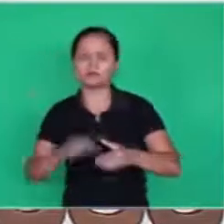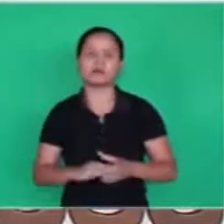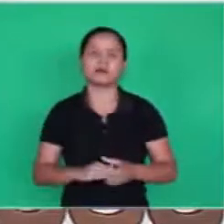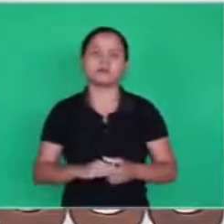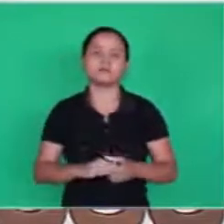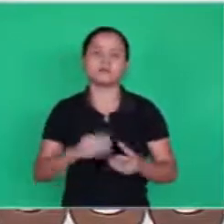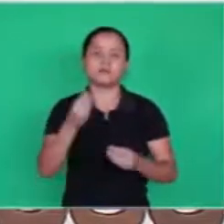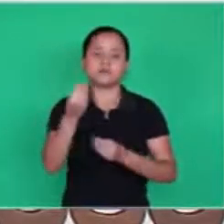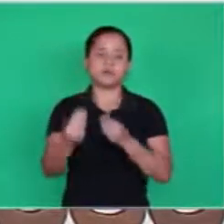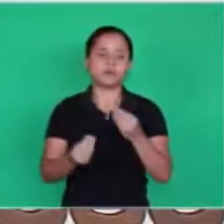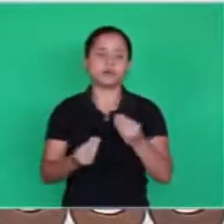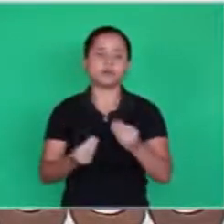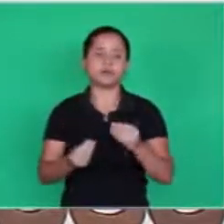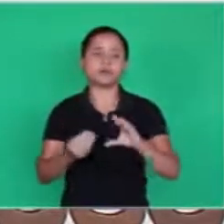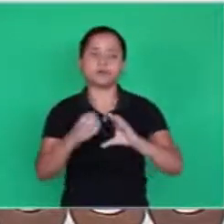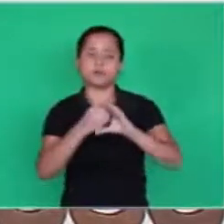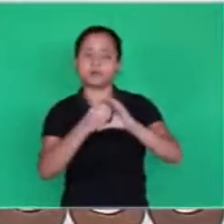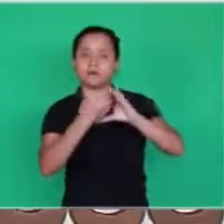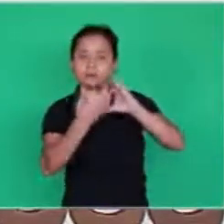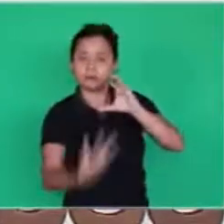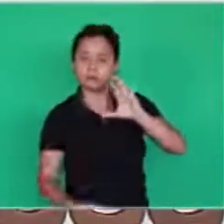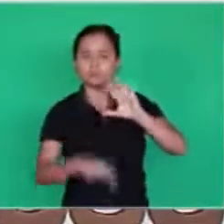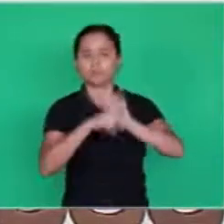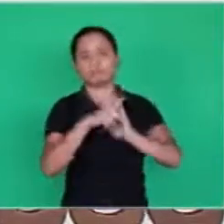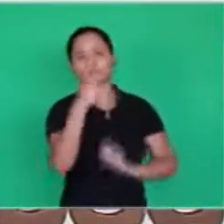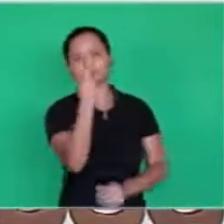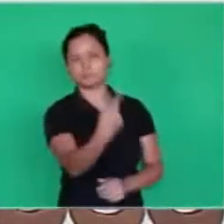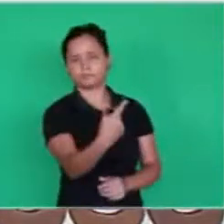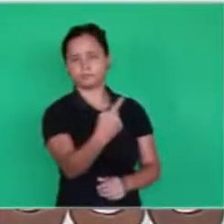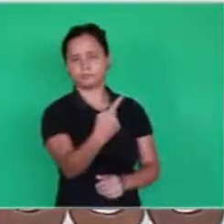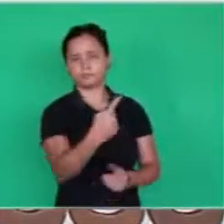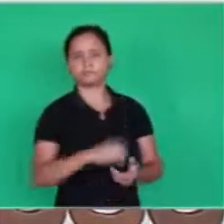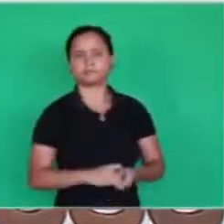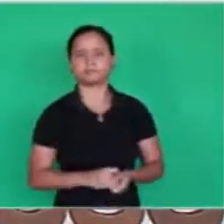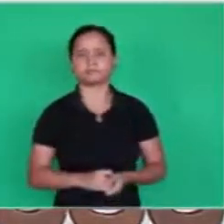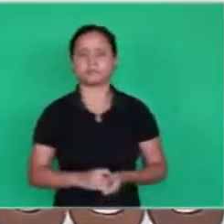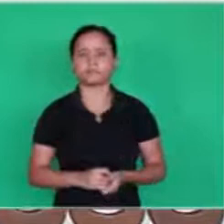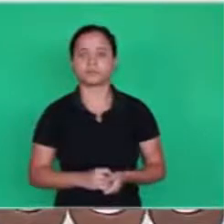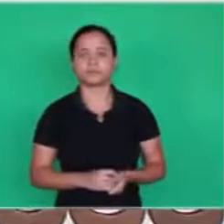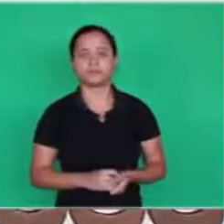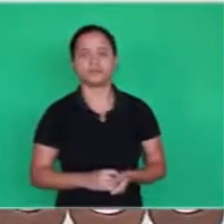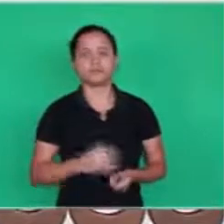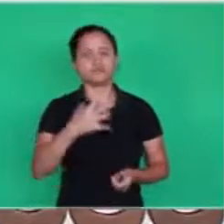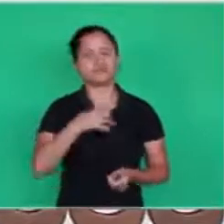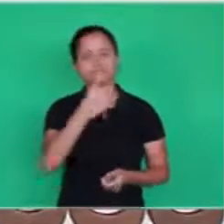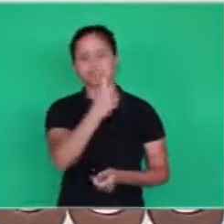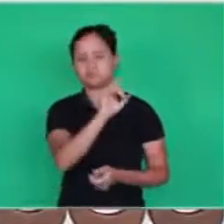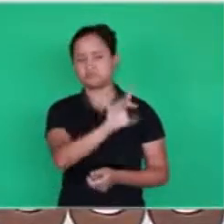hexaédrica, ortorrômbica. Então, são vários formatos onde você tem